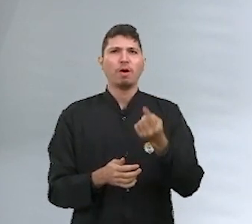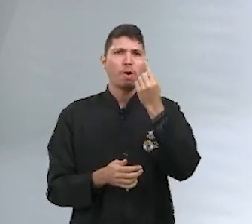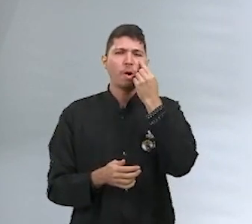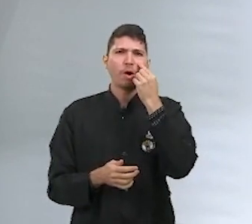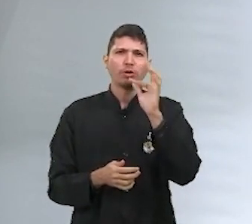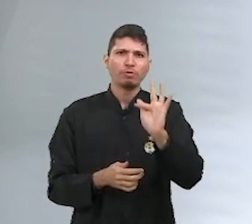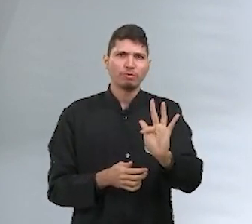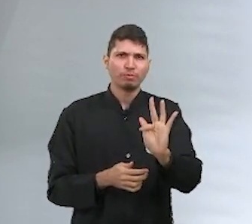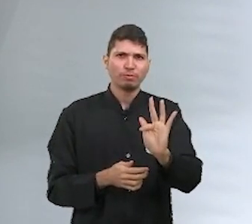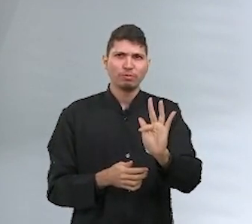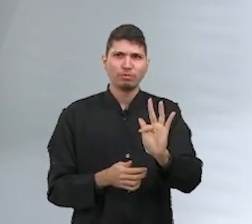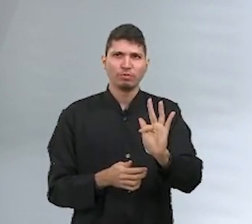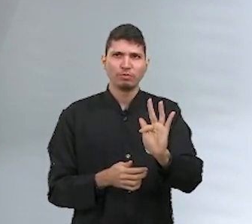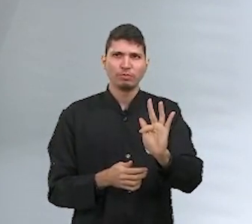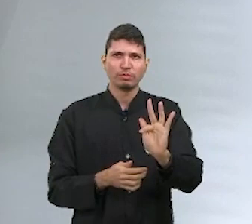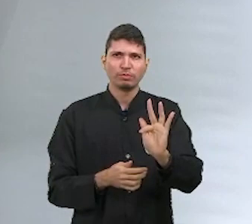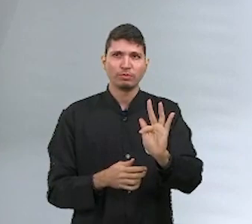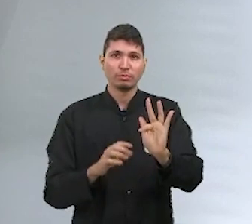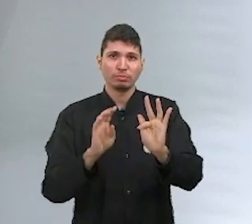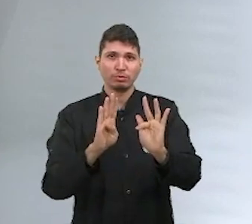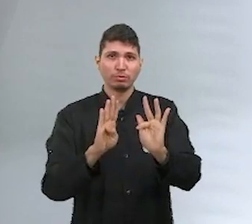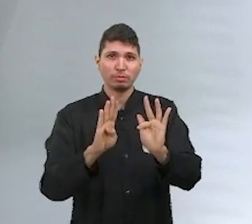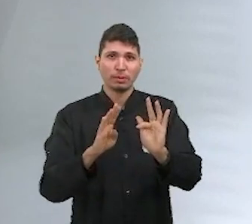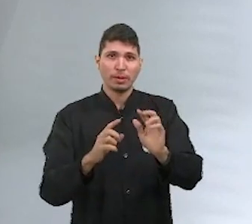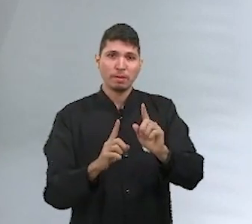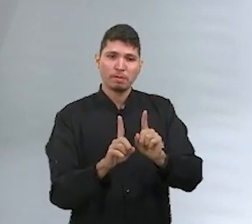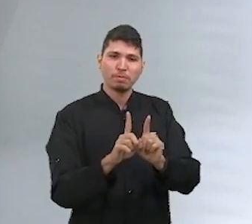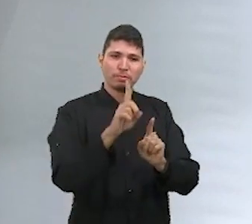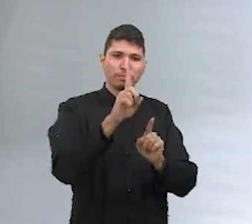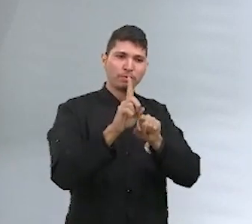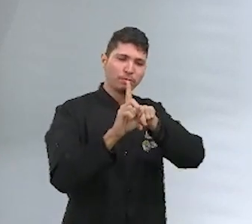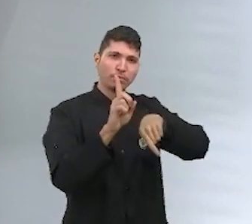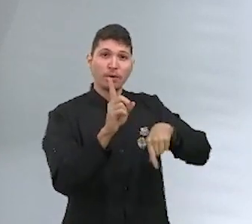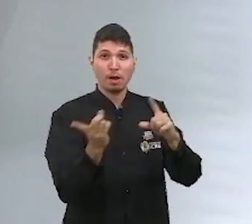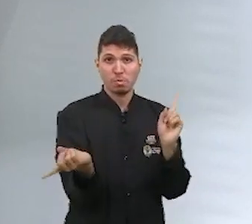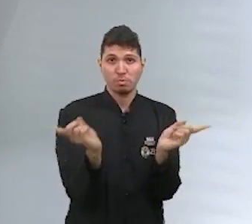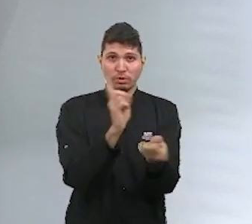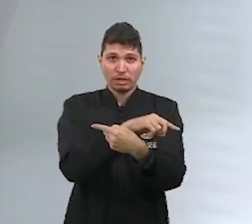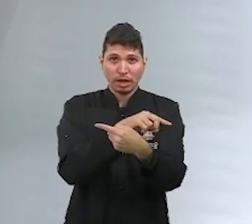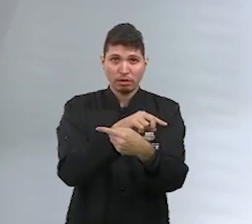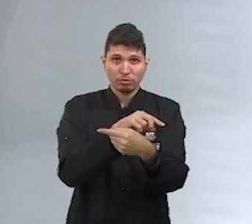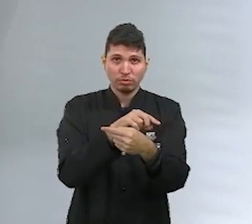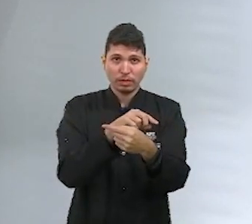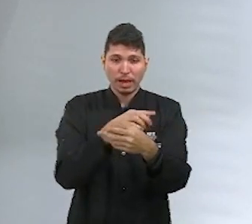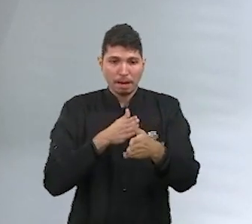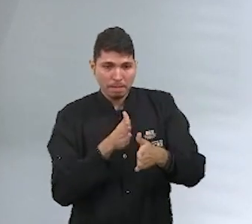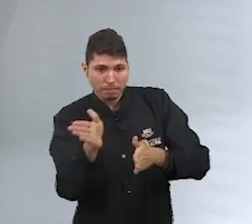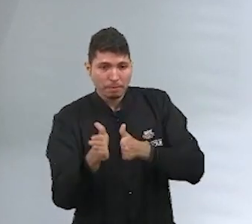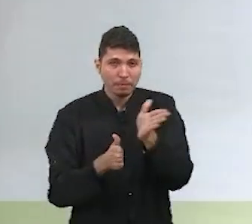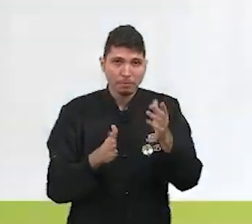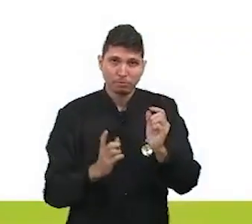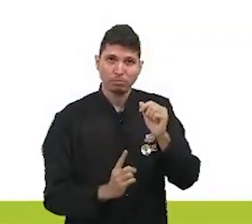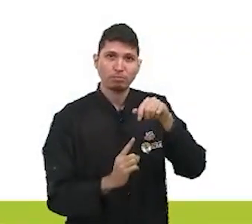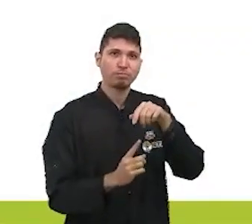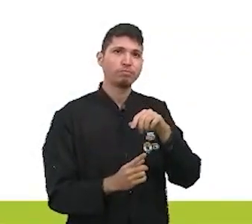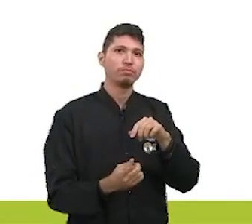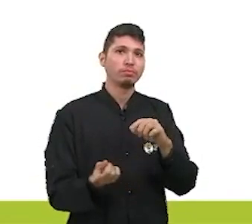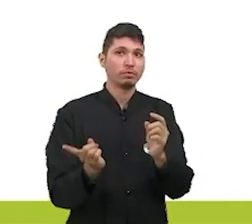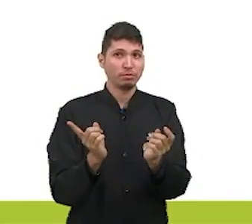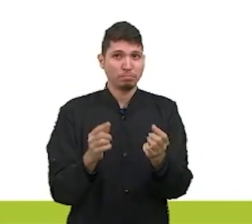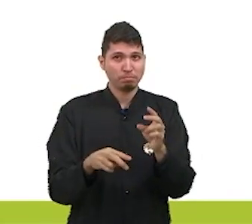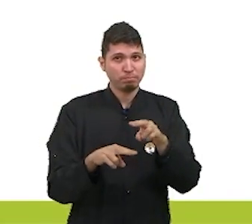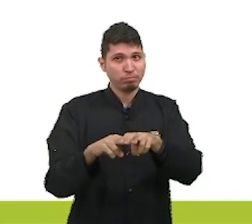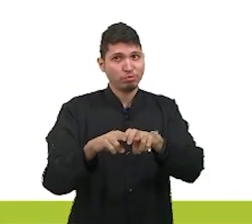direções opostas, porém, em nenhum momento esses vetores eles vão se anular.